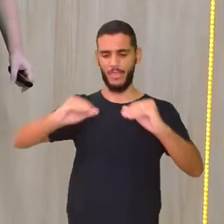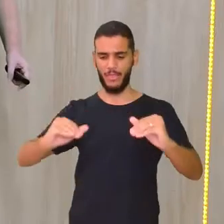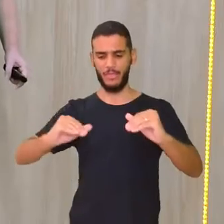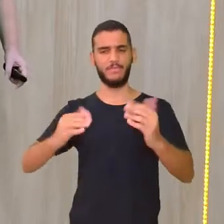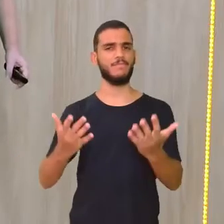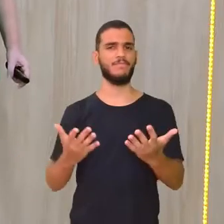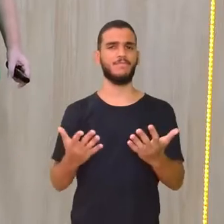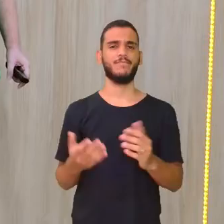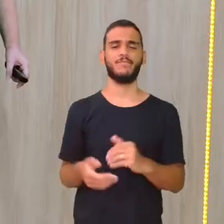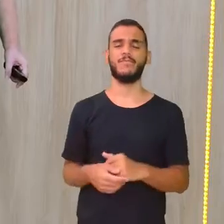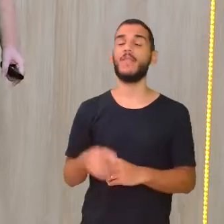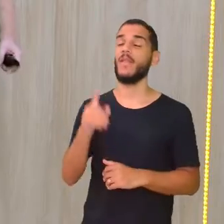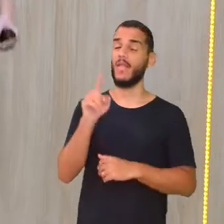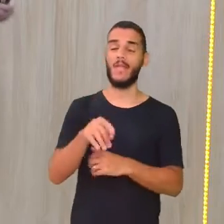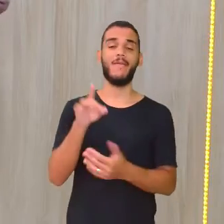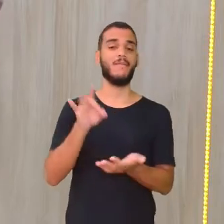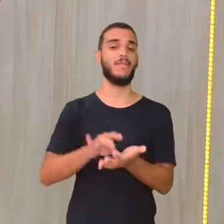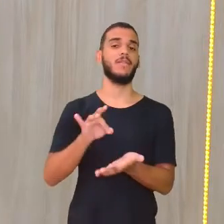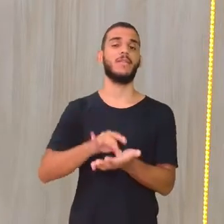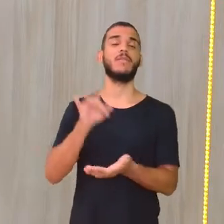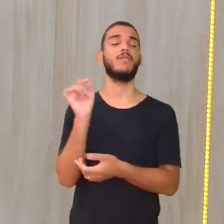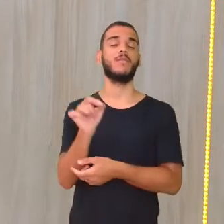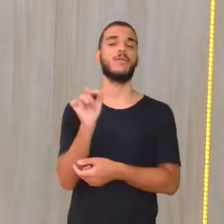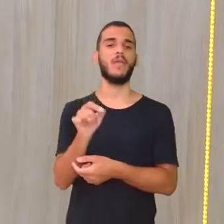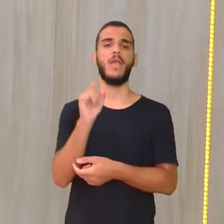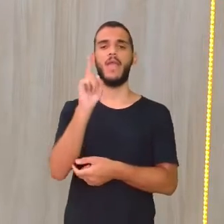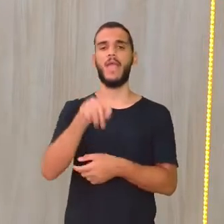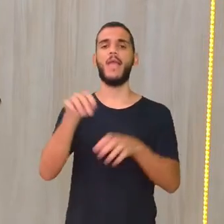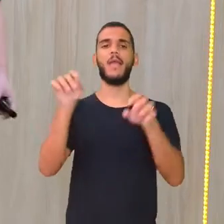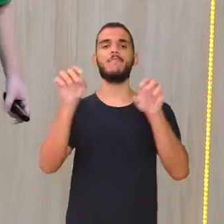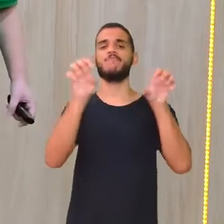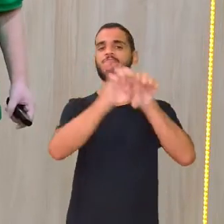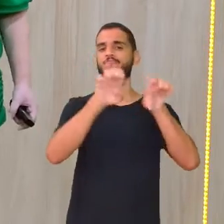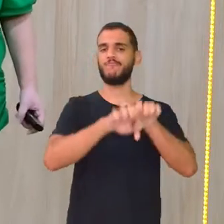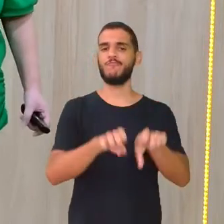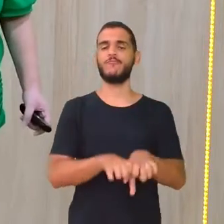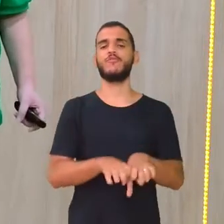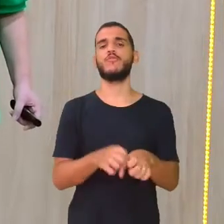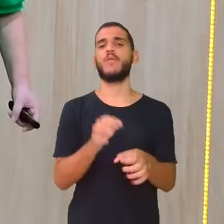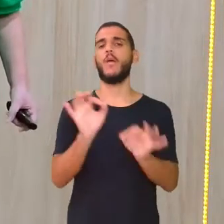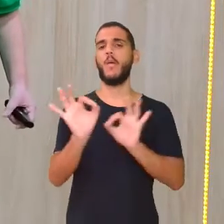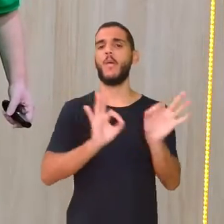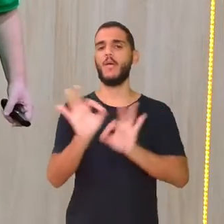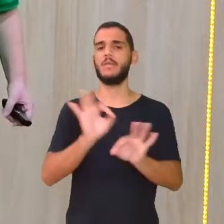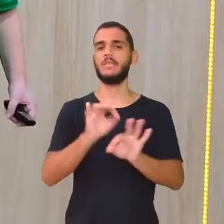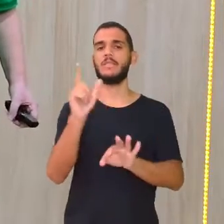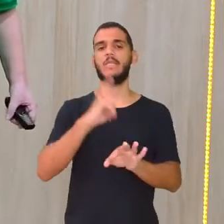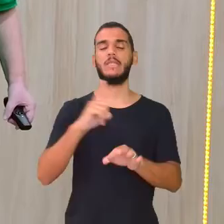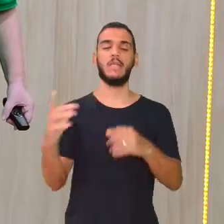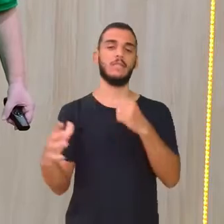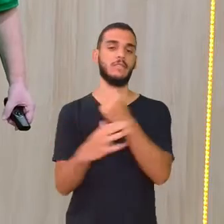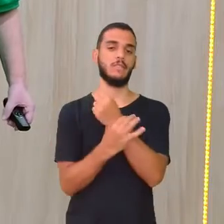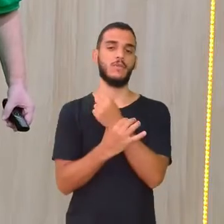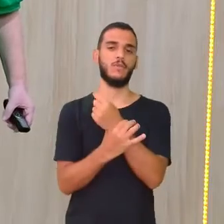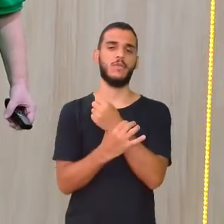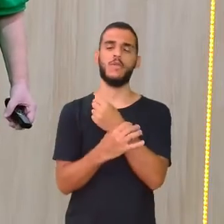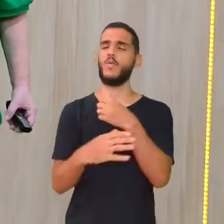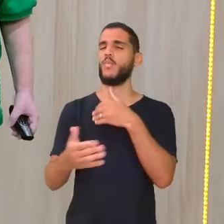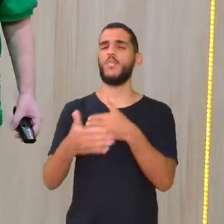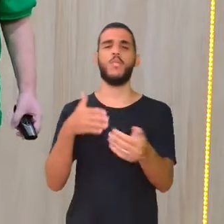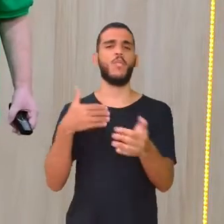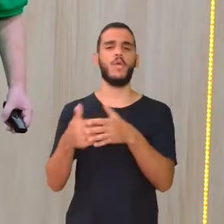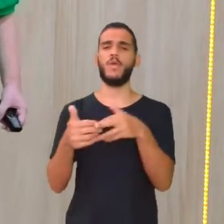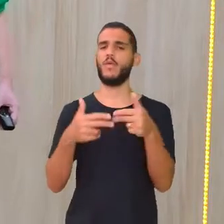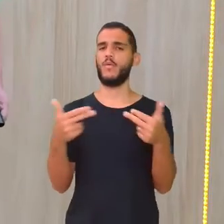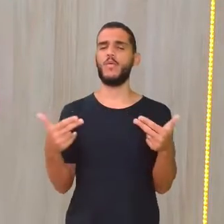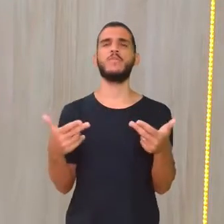ele, de fato, é uma estrutura que serve para dar estabilidade a grande parte